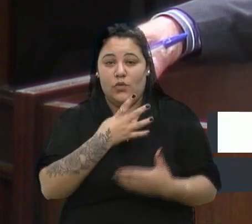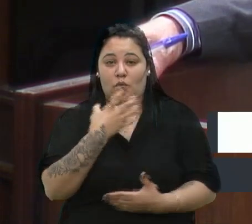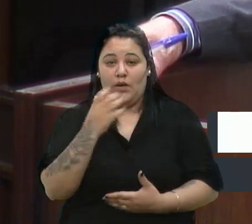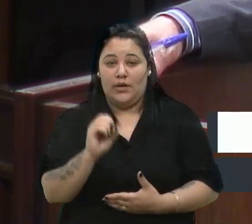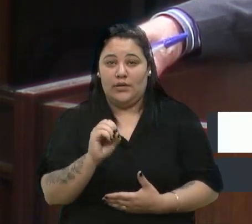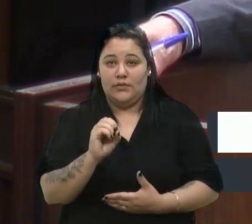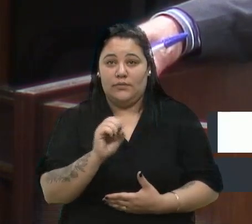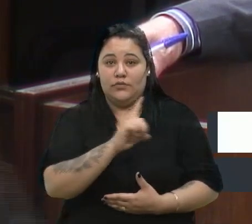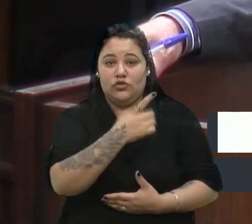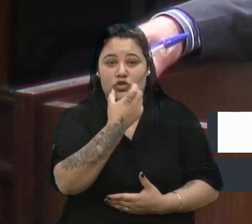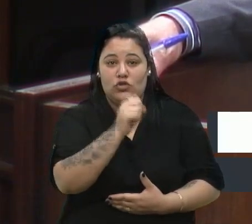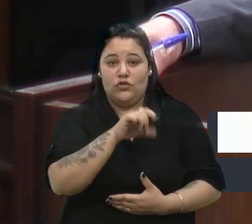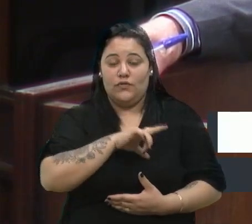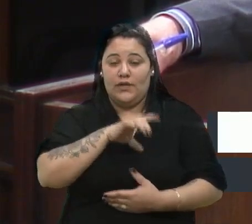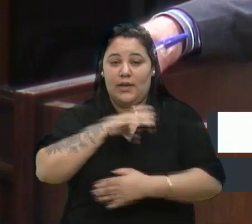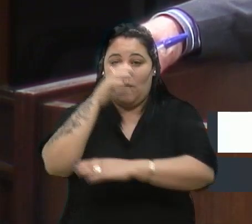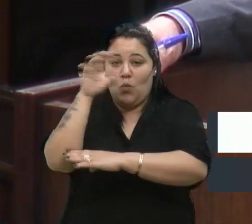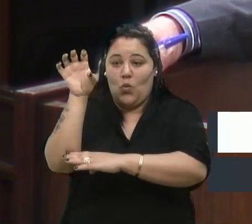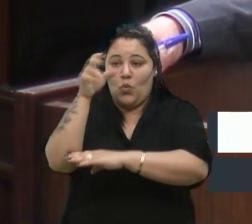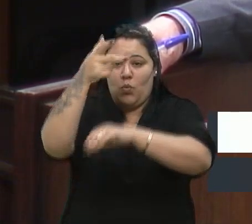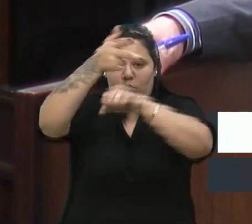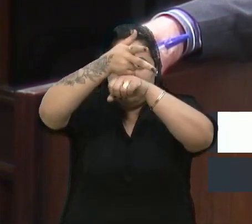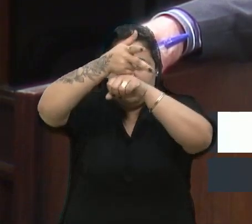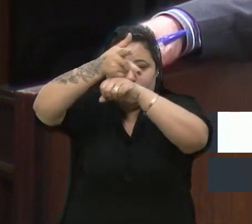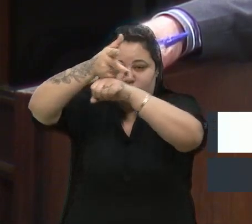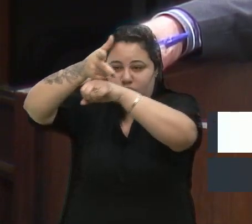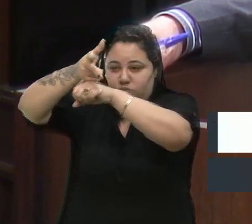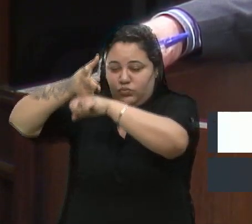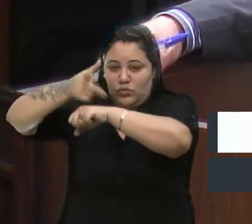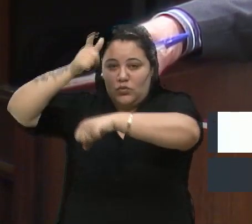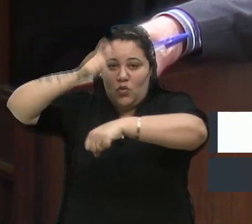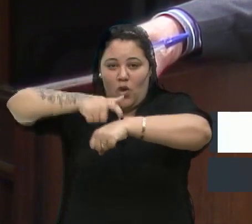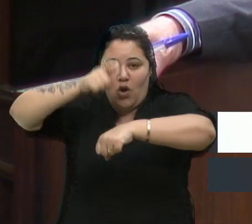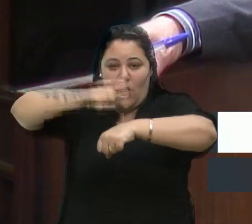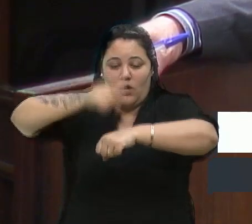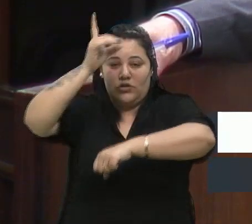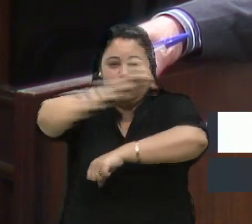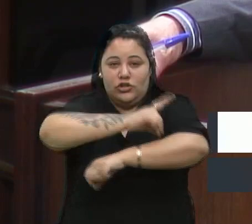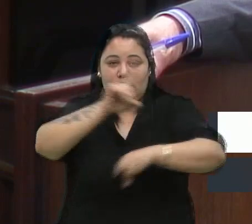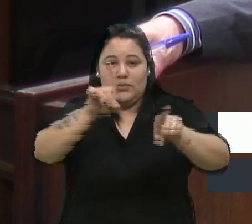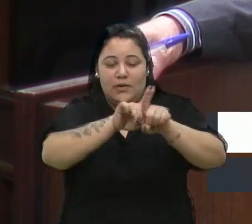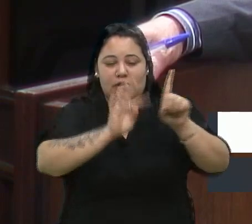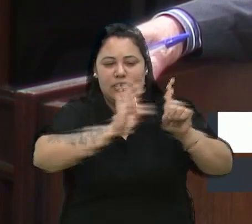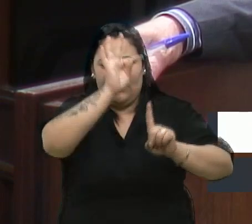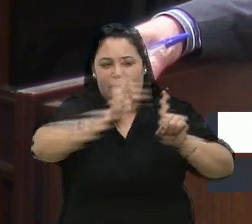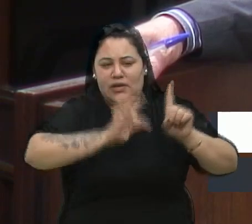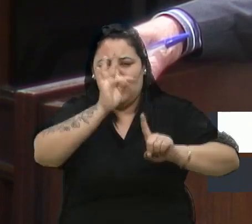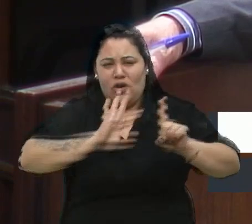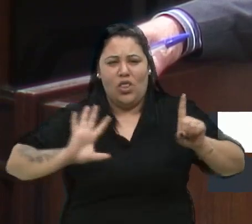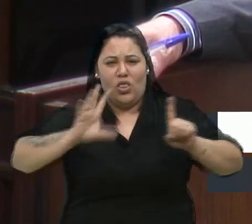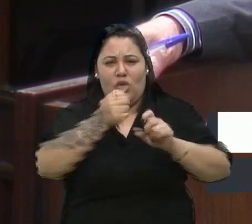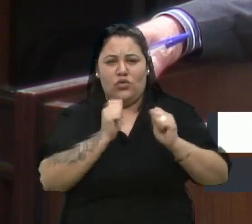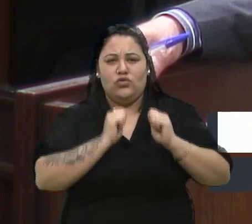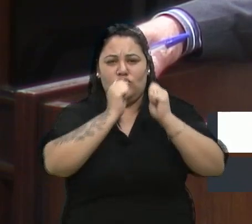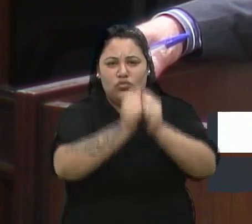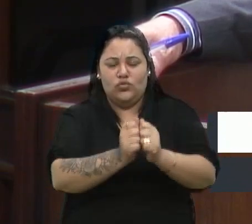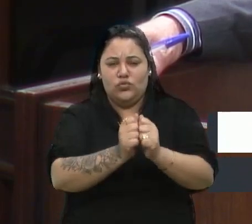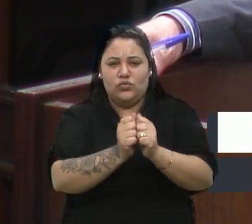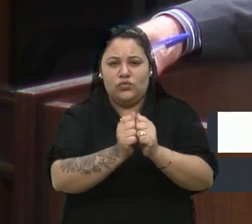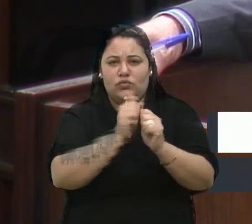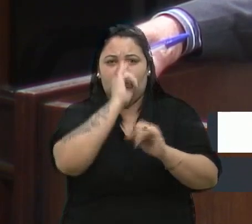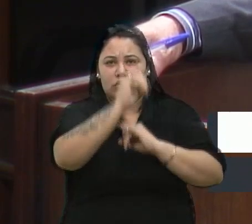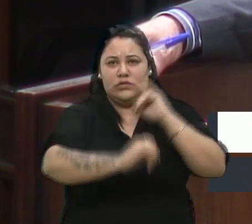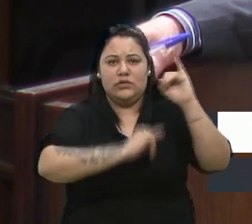terão câmeras de monitoramento, com hora, com dia, também temperatura, tudo isso no relógio, Wi-Fi.